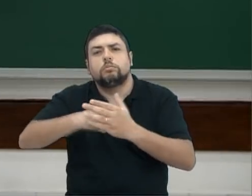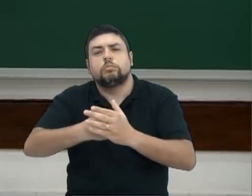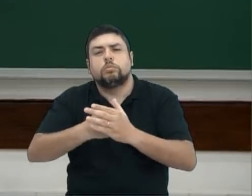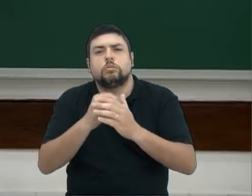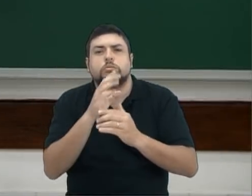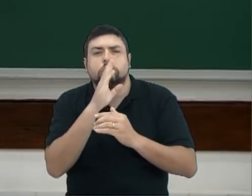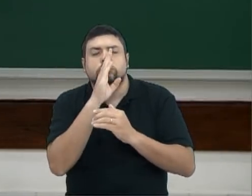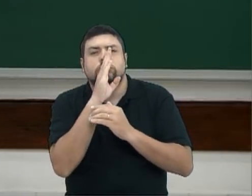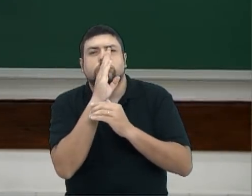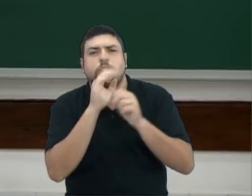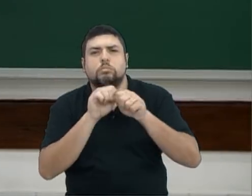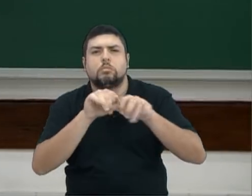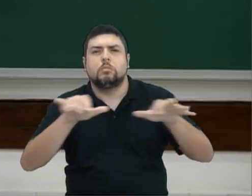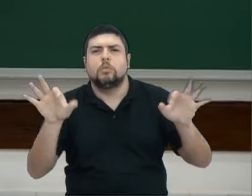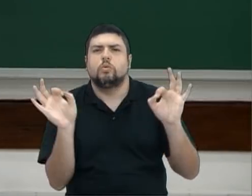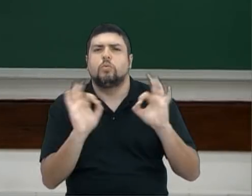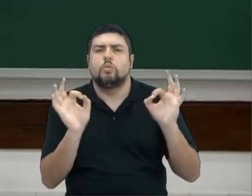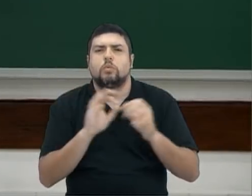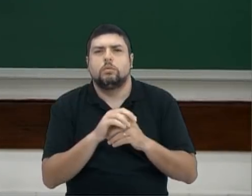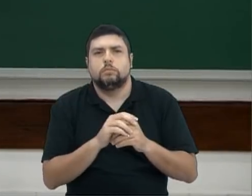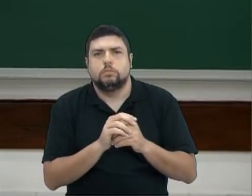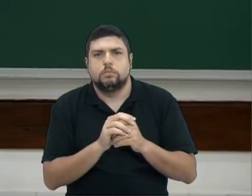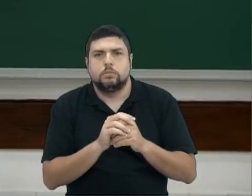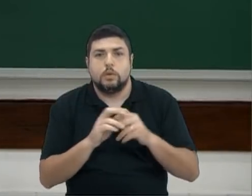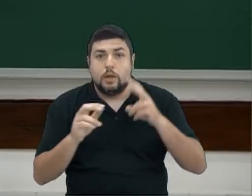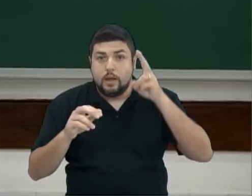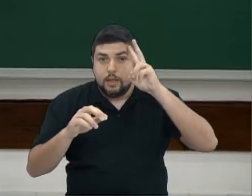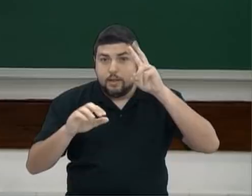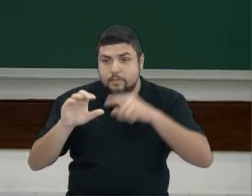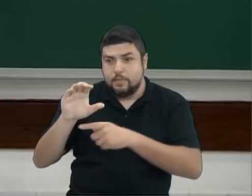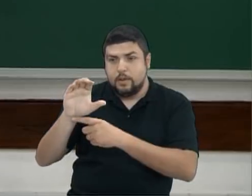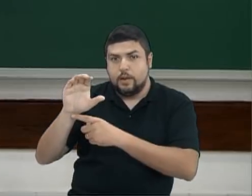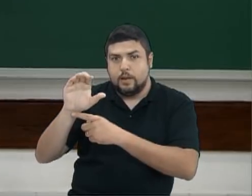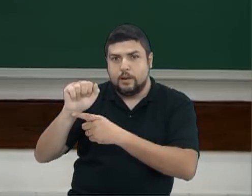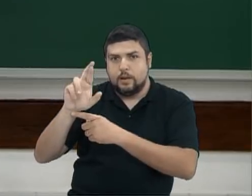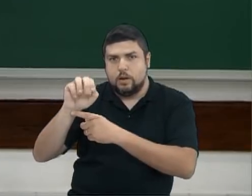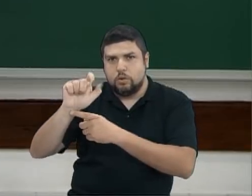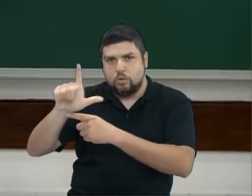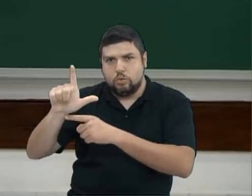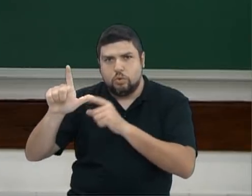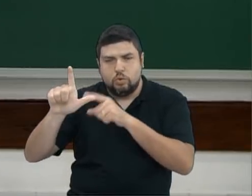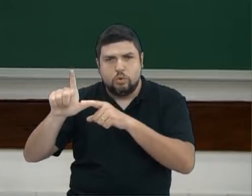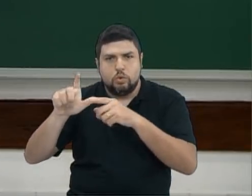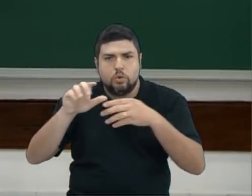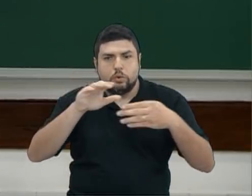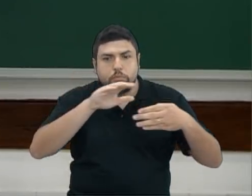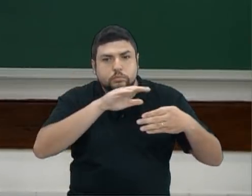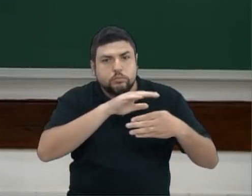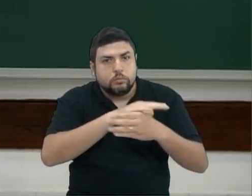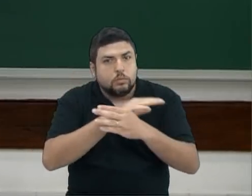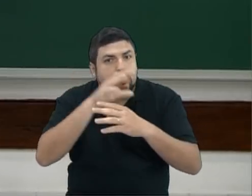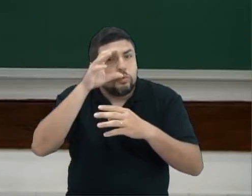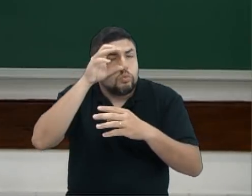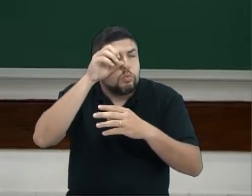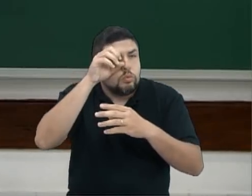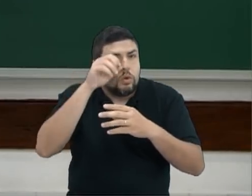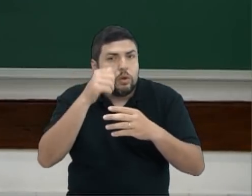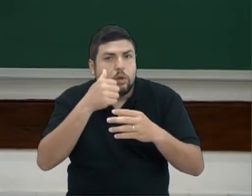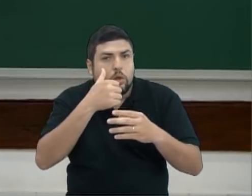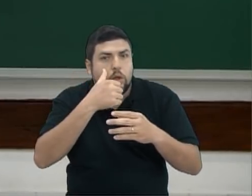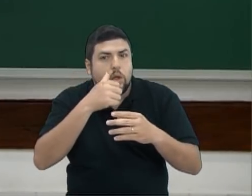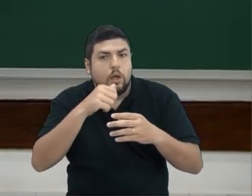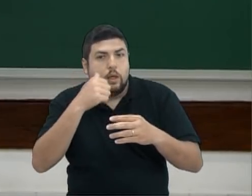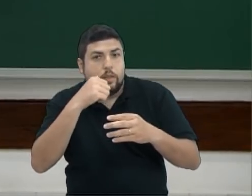leu o diário, ela ficou muito chateada, né? Quando a mãe da Carol leu o diário, não. Quando a mãe da Carol entrou no quarto, a Carol ficou com medo que a